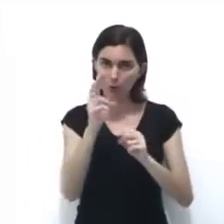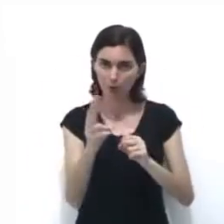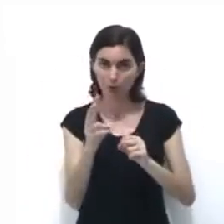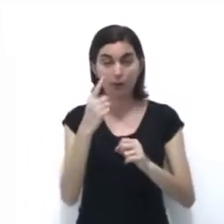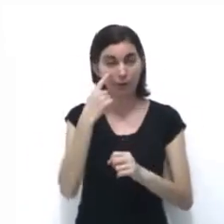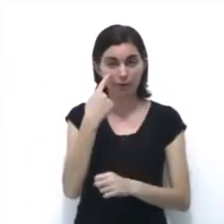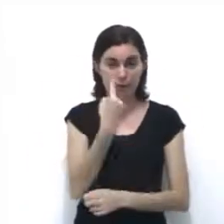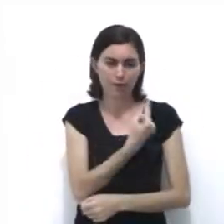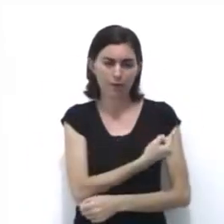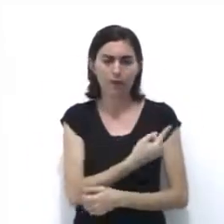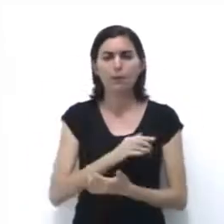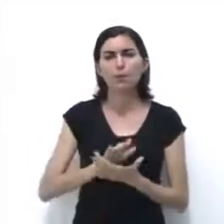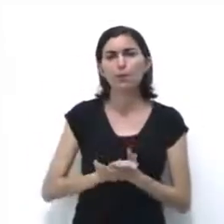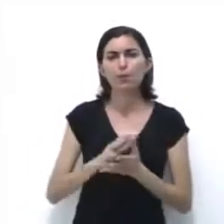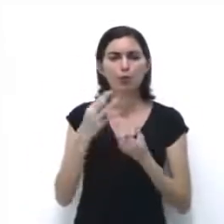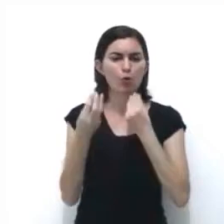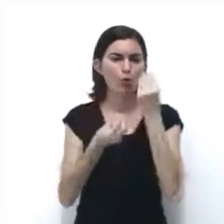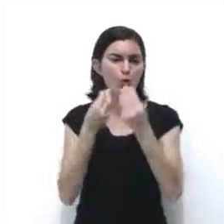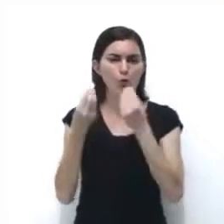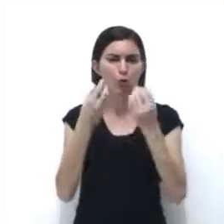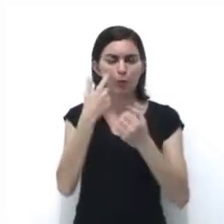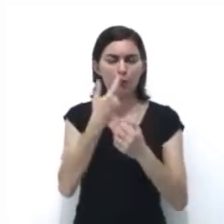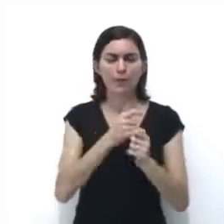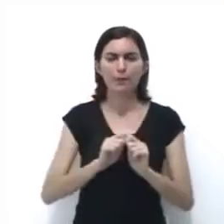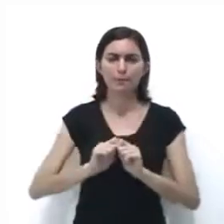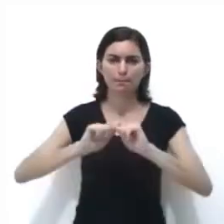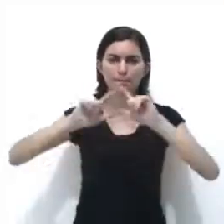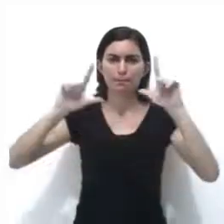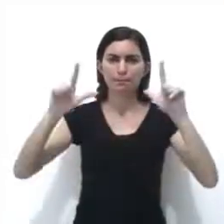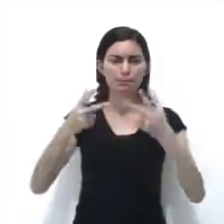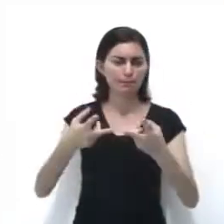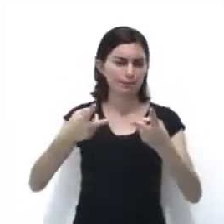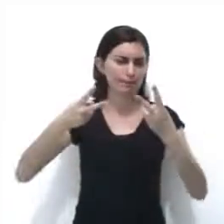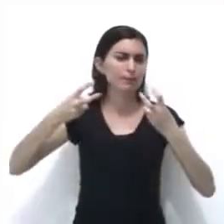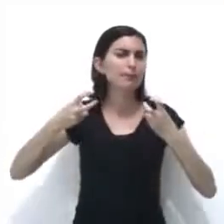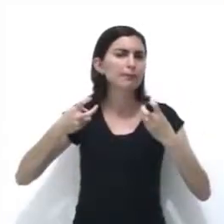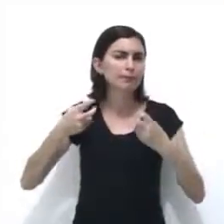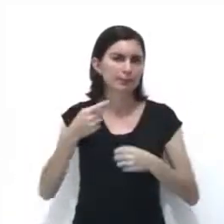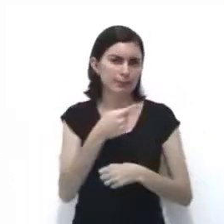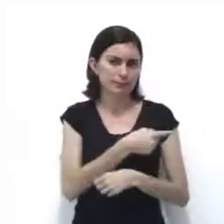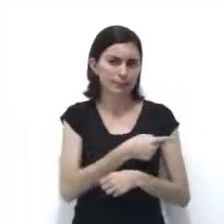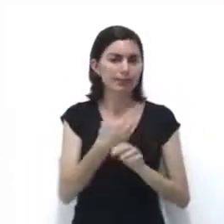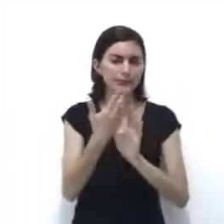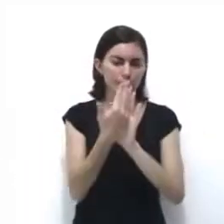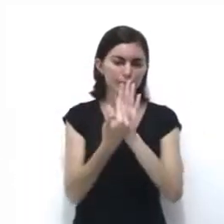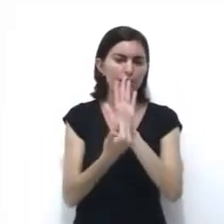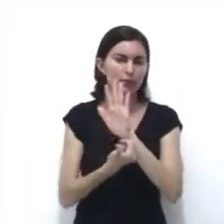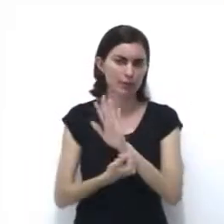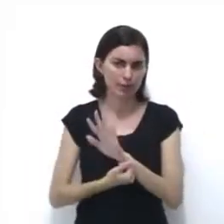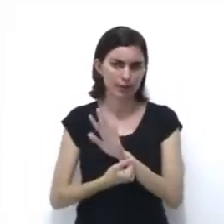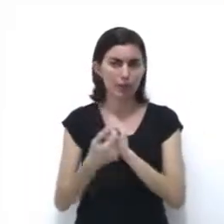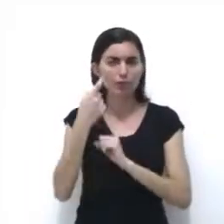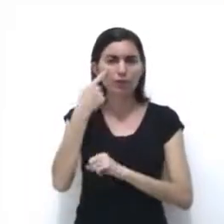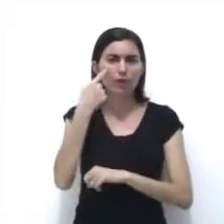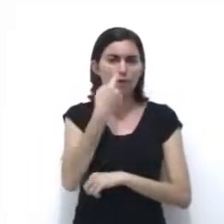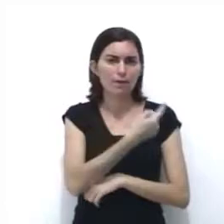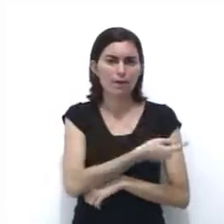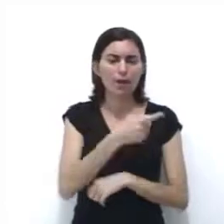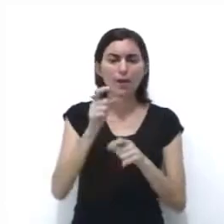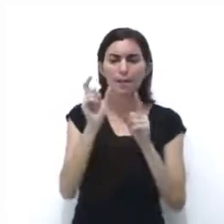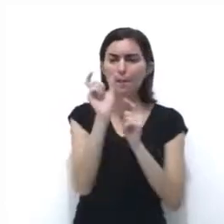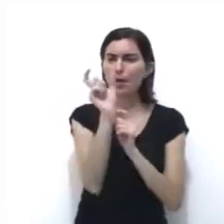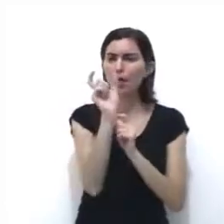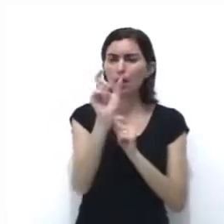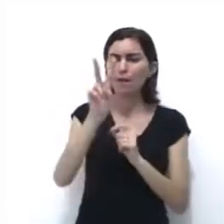ok? Veja aí conforme ainda aparece na sua telinha. Tá percebendo aí esse desenho? Veja aí onde